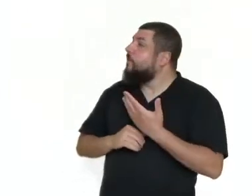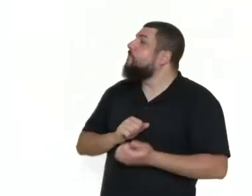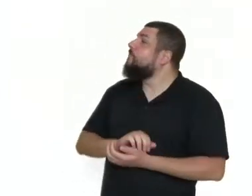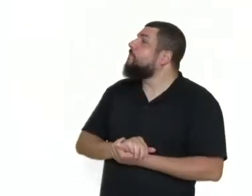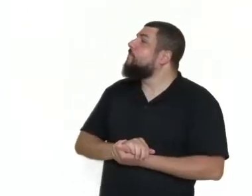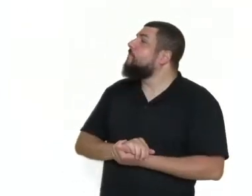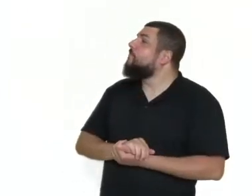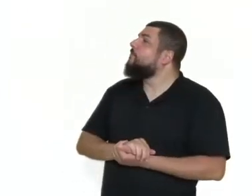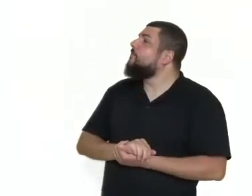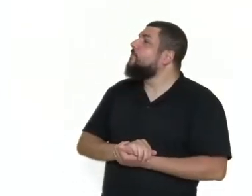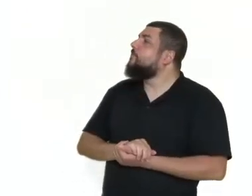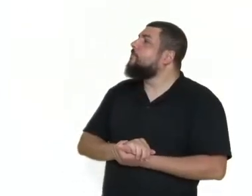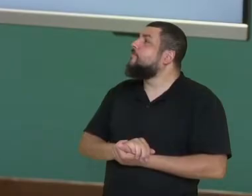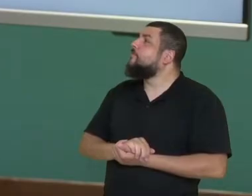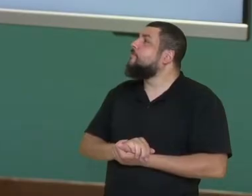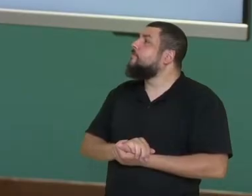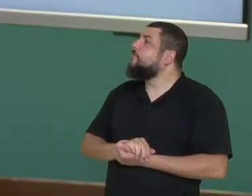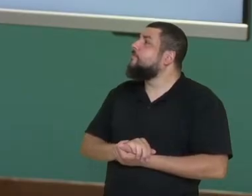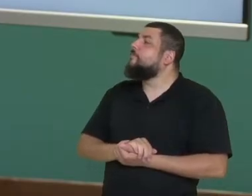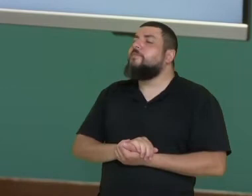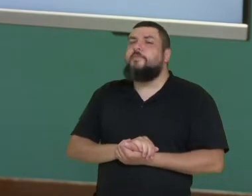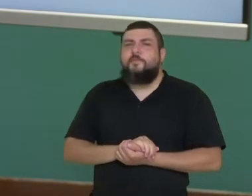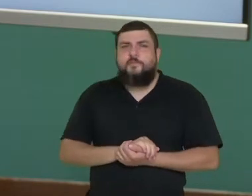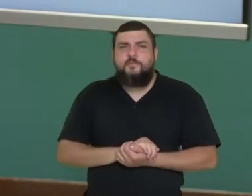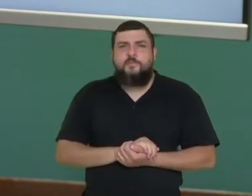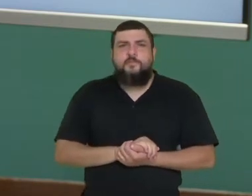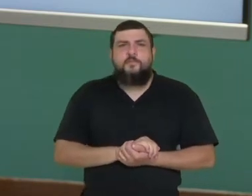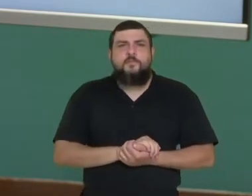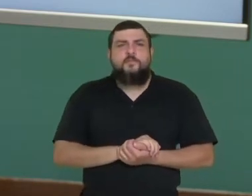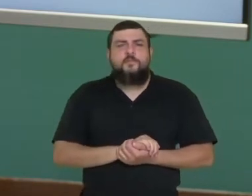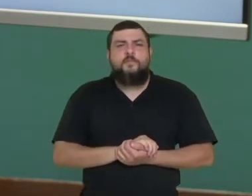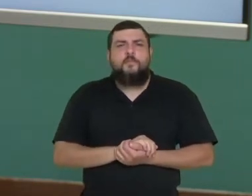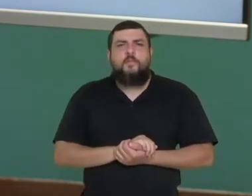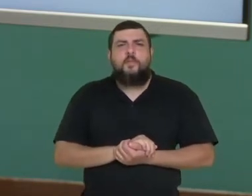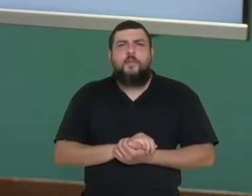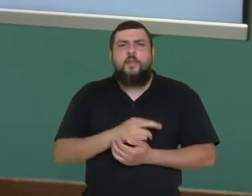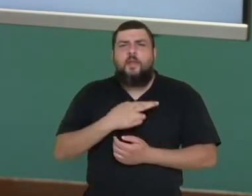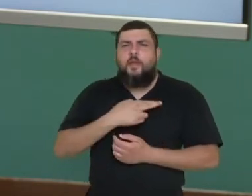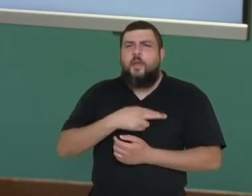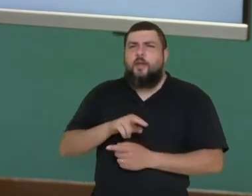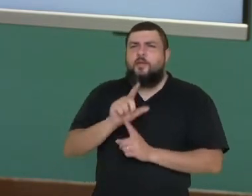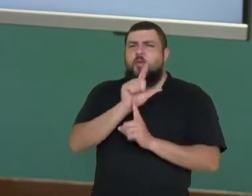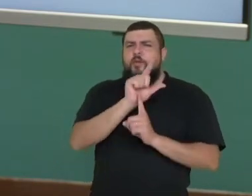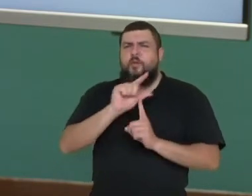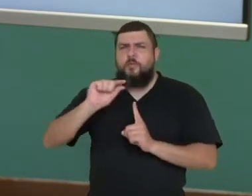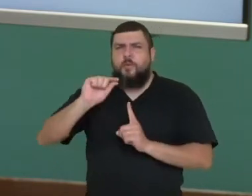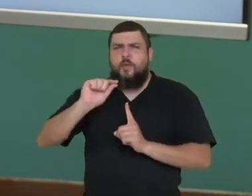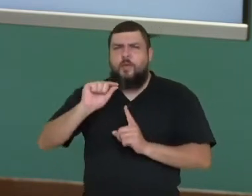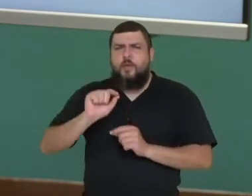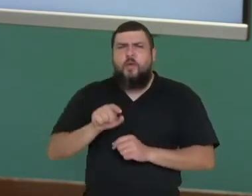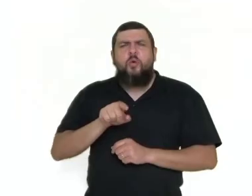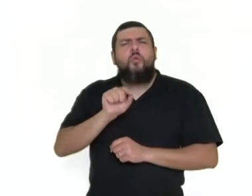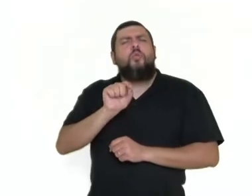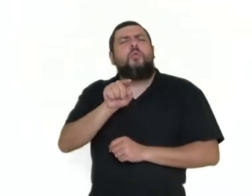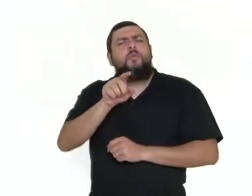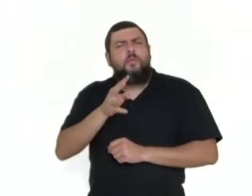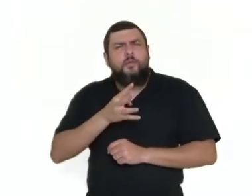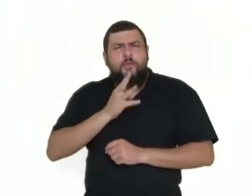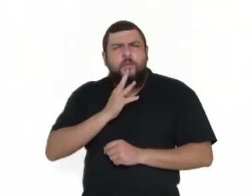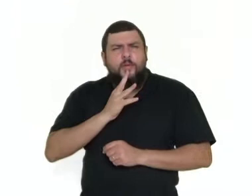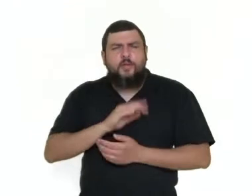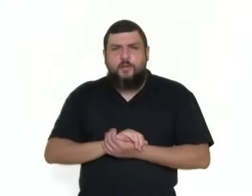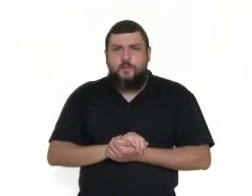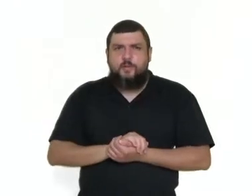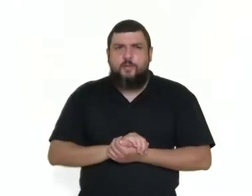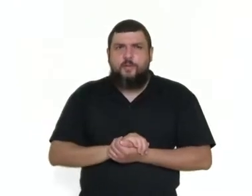político e cultural após a liderança de Maomé. E islamismo, o que você sabe sobre essa religião? Domo